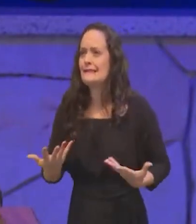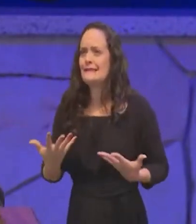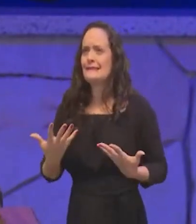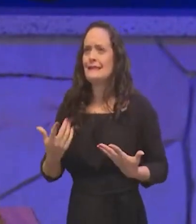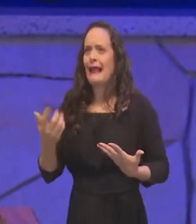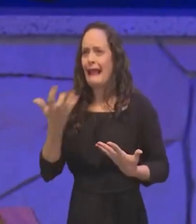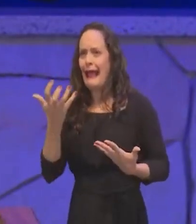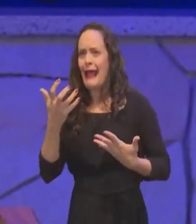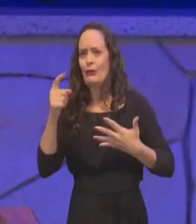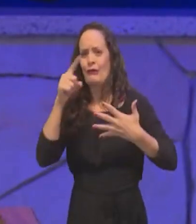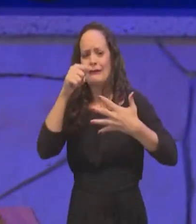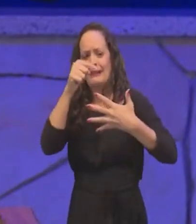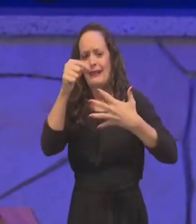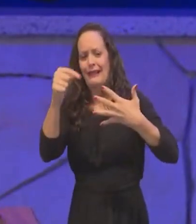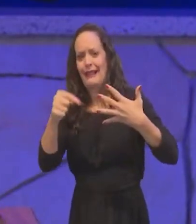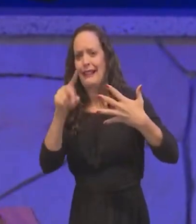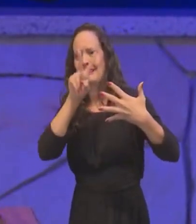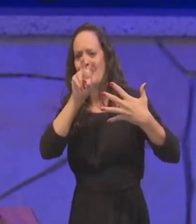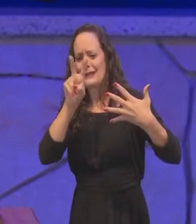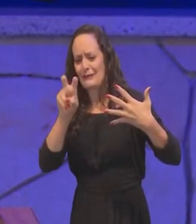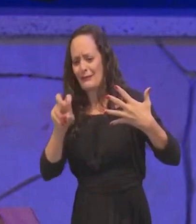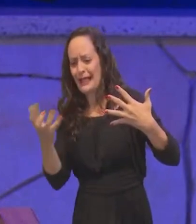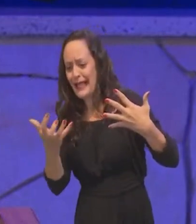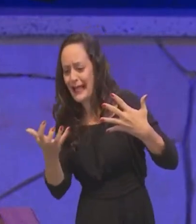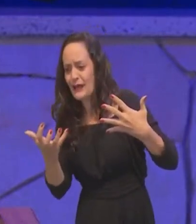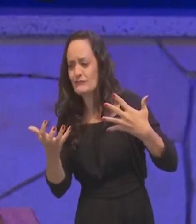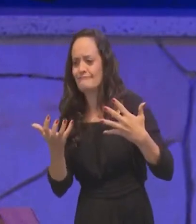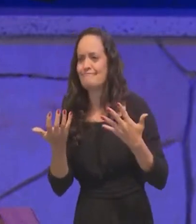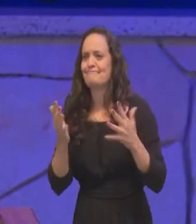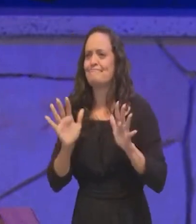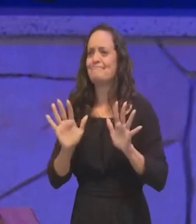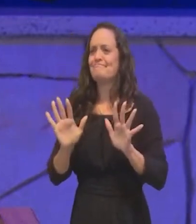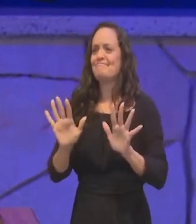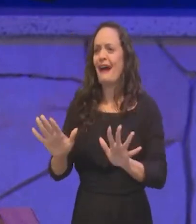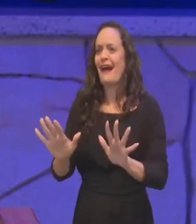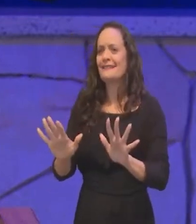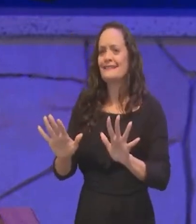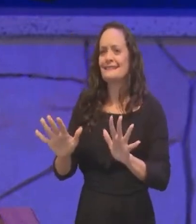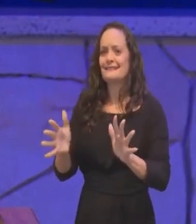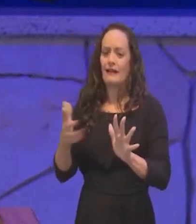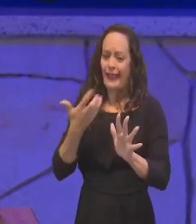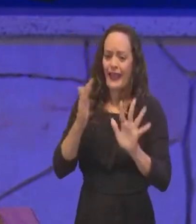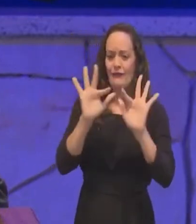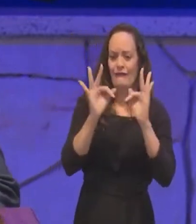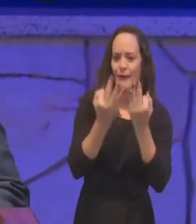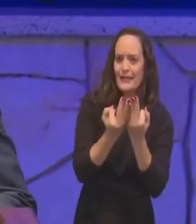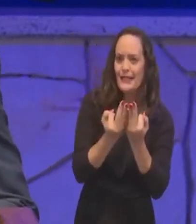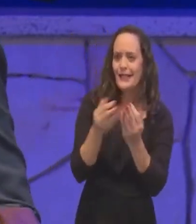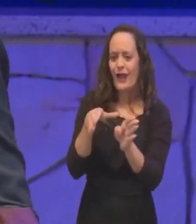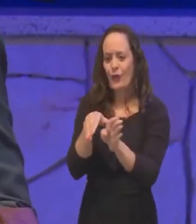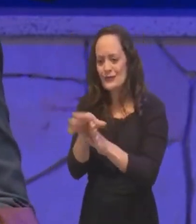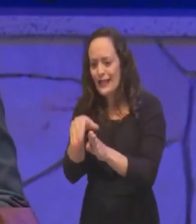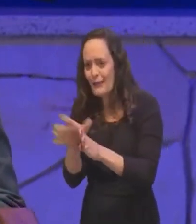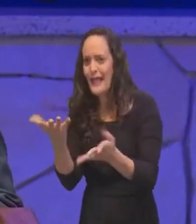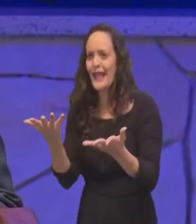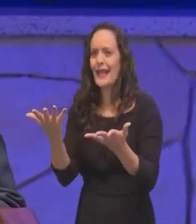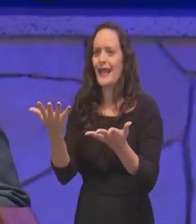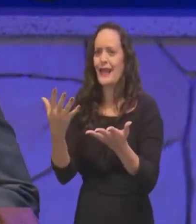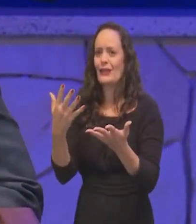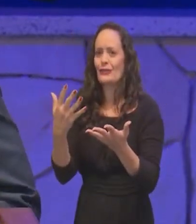que nós gostaríamos de tratar com a igreja. Temas variados na área de família, aconselhamento,